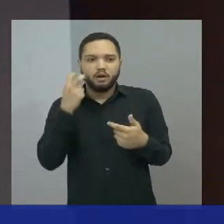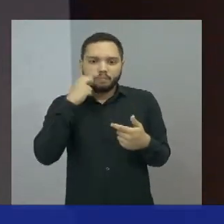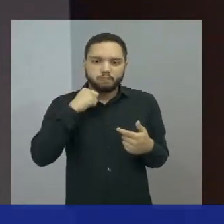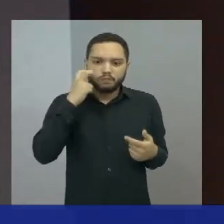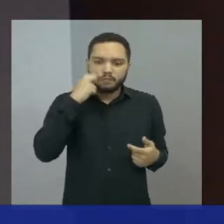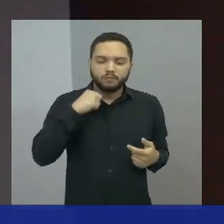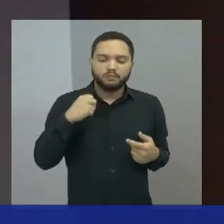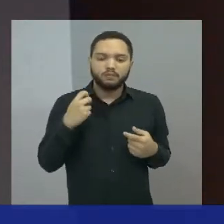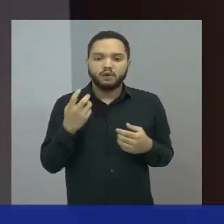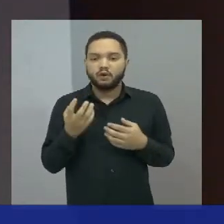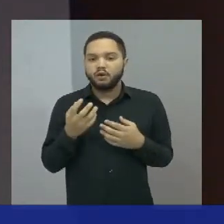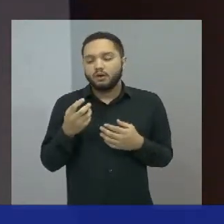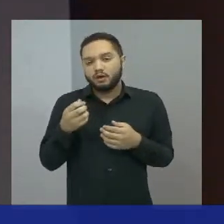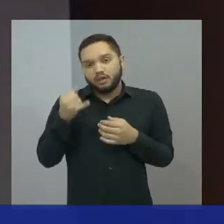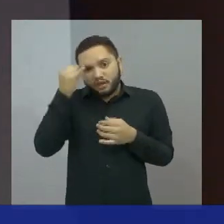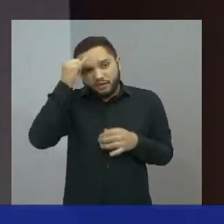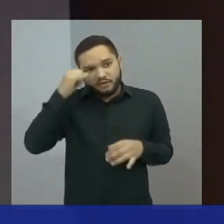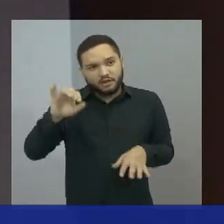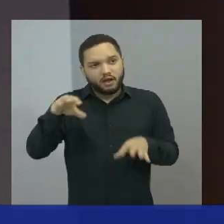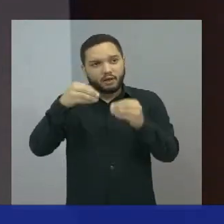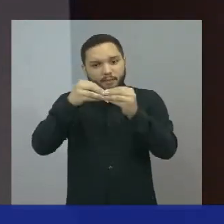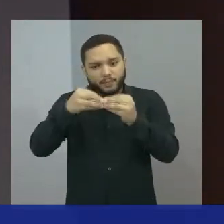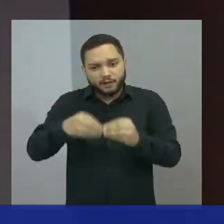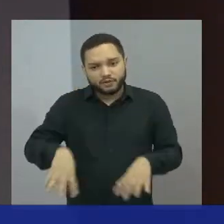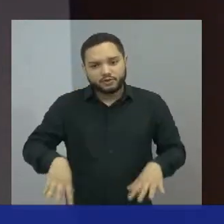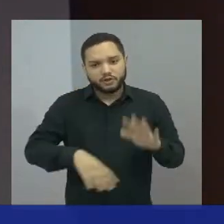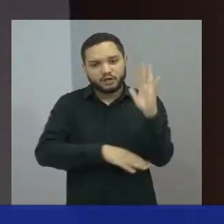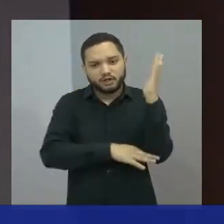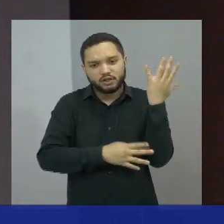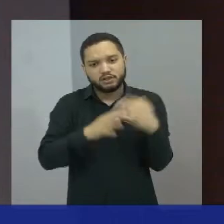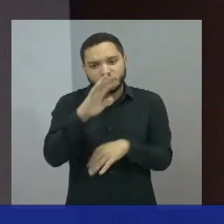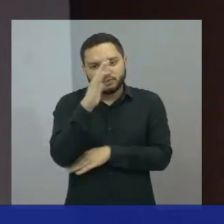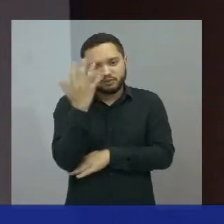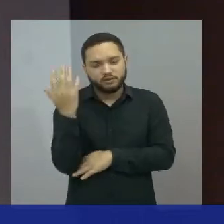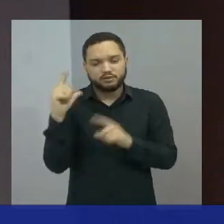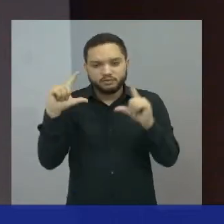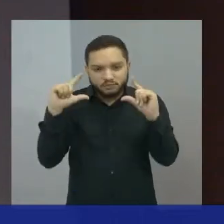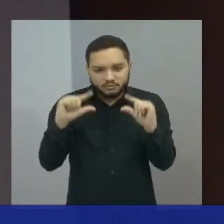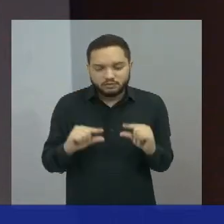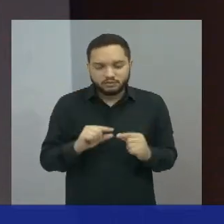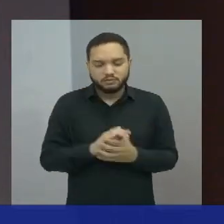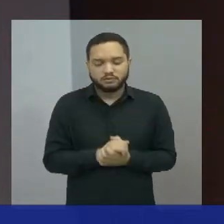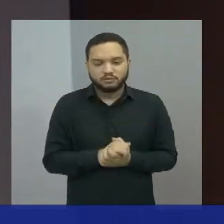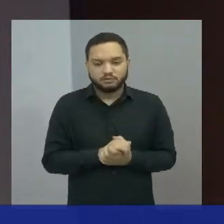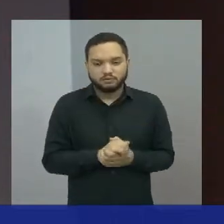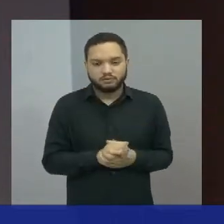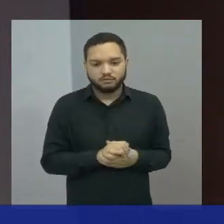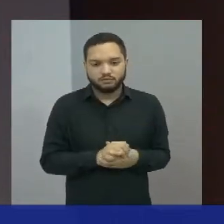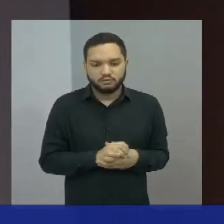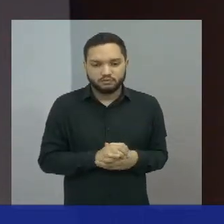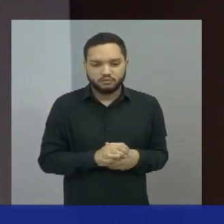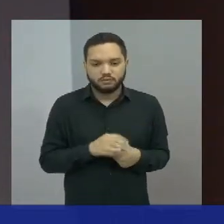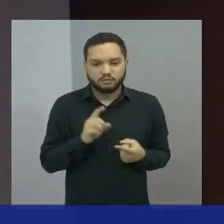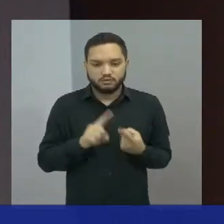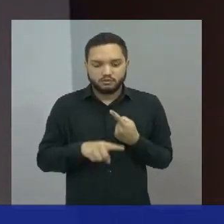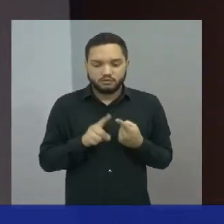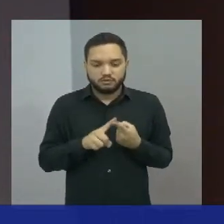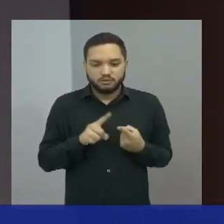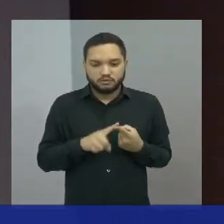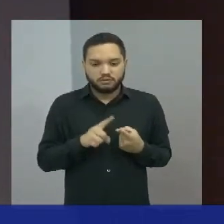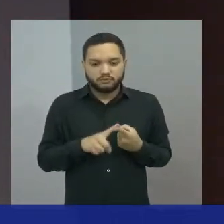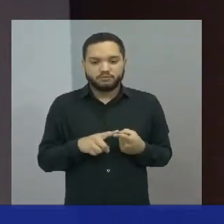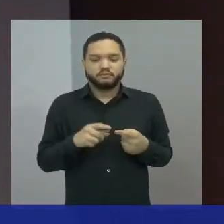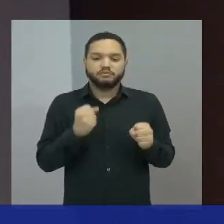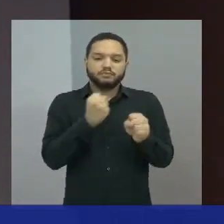menor prejuízo possível para a natureza e para as pessoas que estão no seu entorno. A mesma coisa a gente pode falar